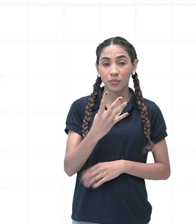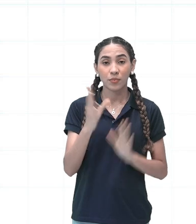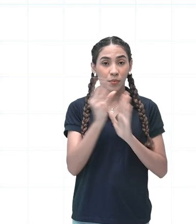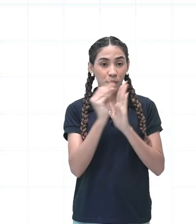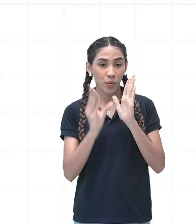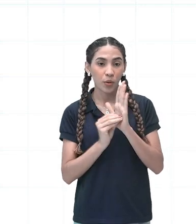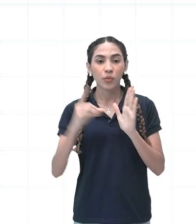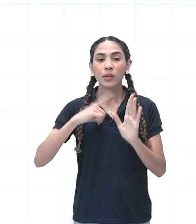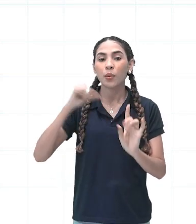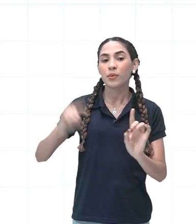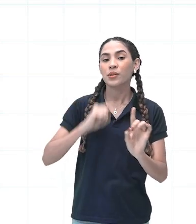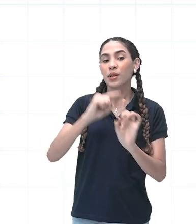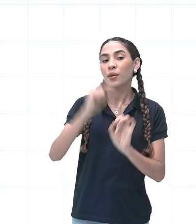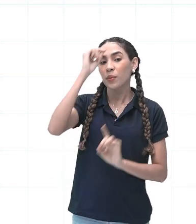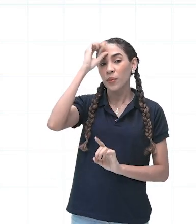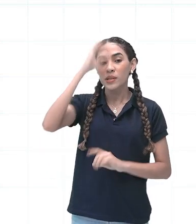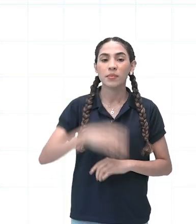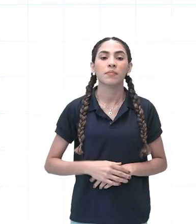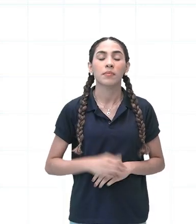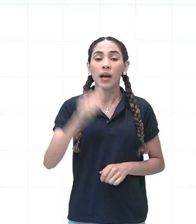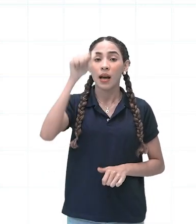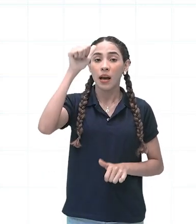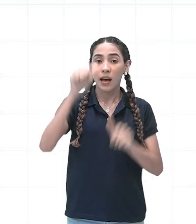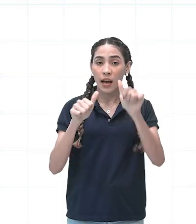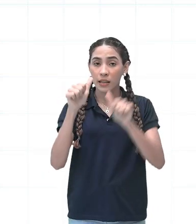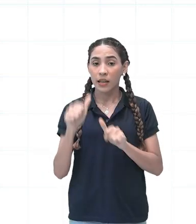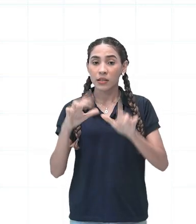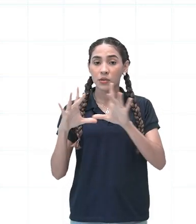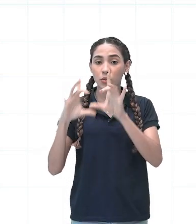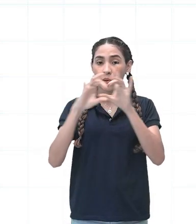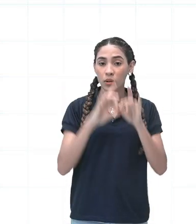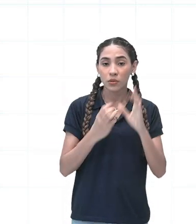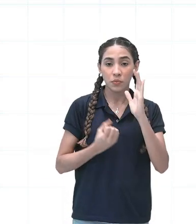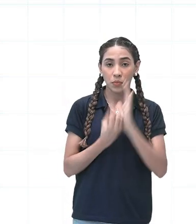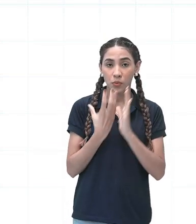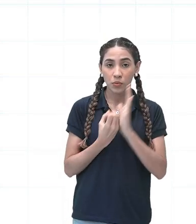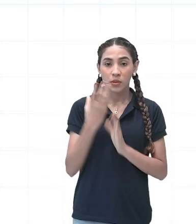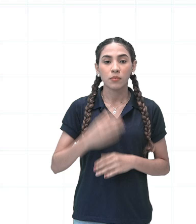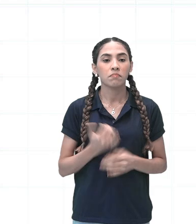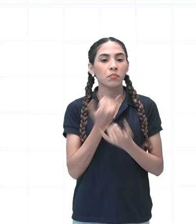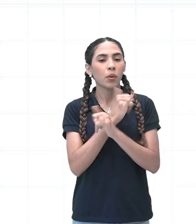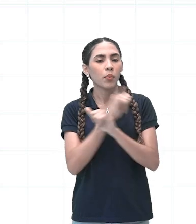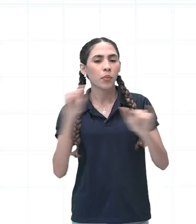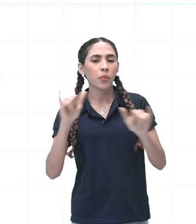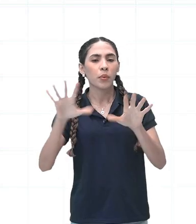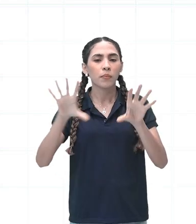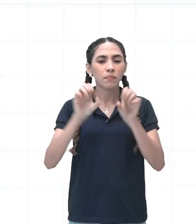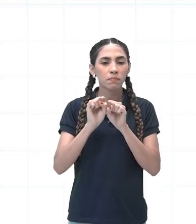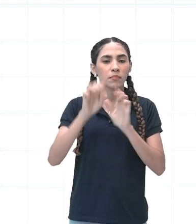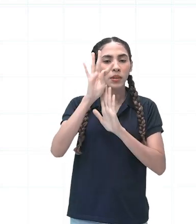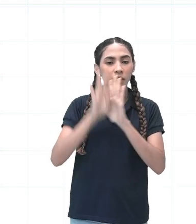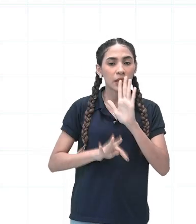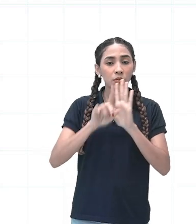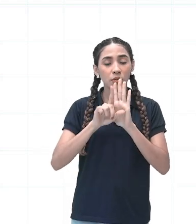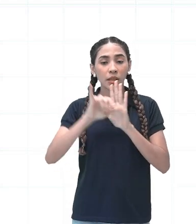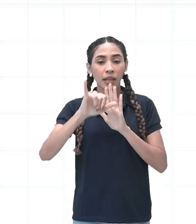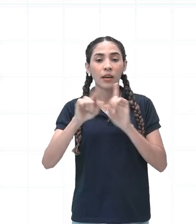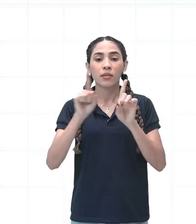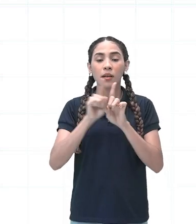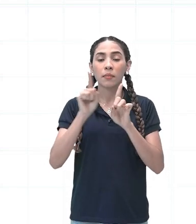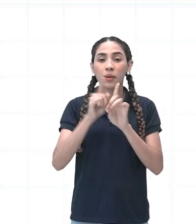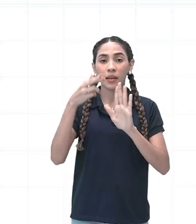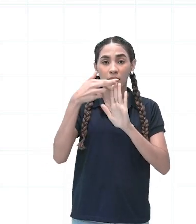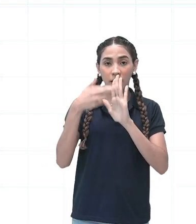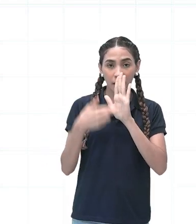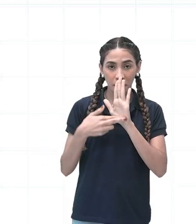módulo, que tem como objeto de conhecimento a reconstrução do contexto de produção, circulação e recepção de textos legais